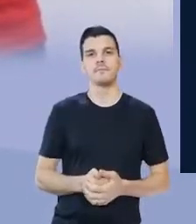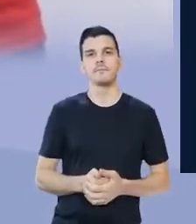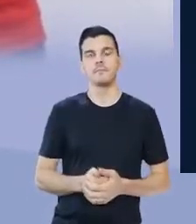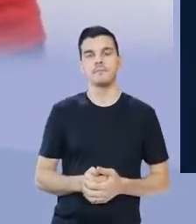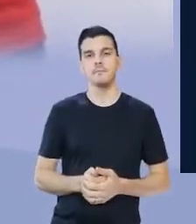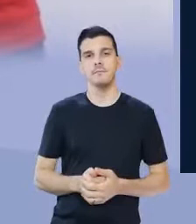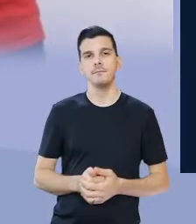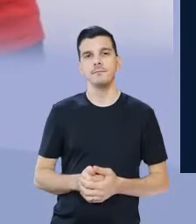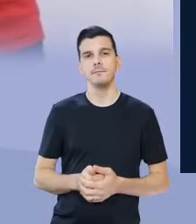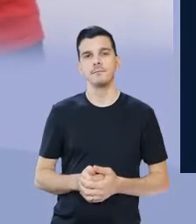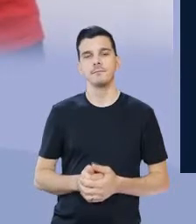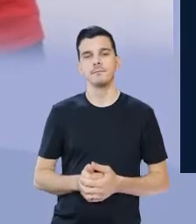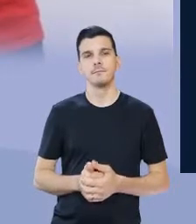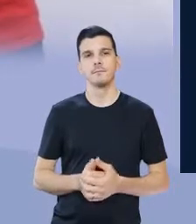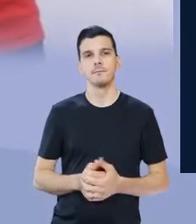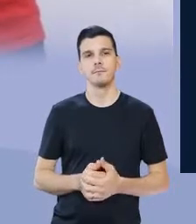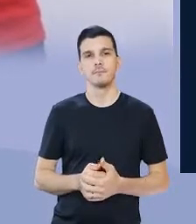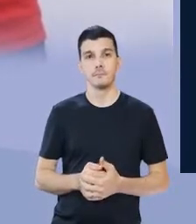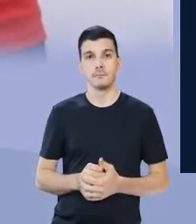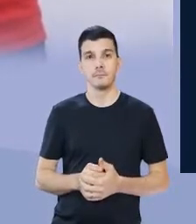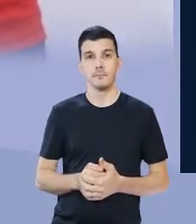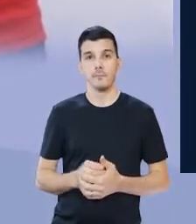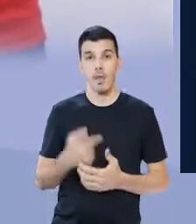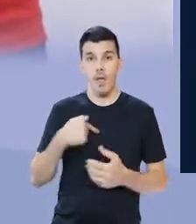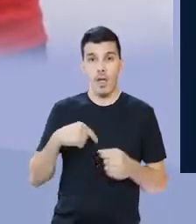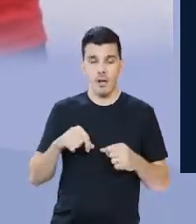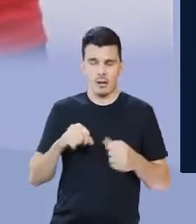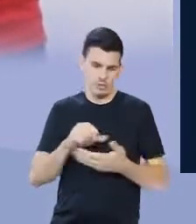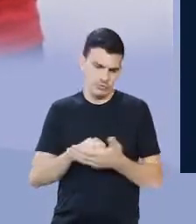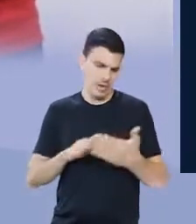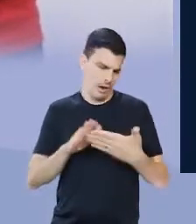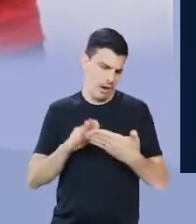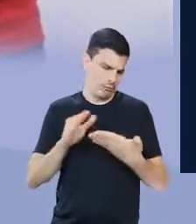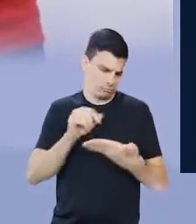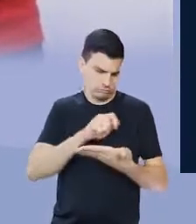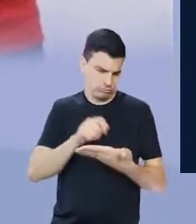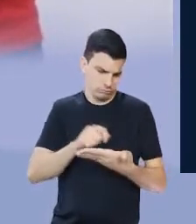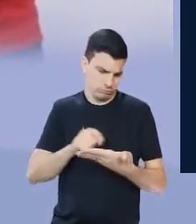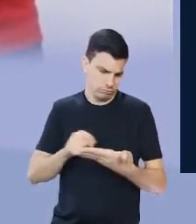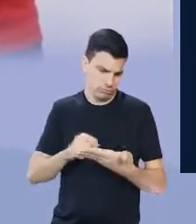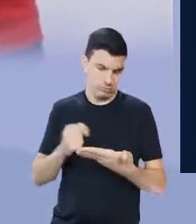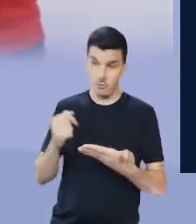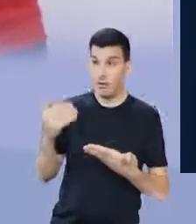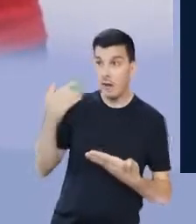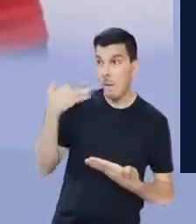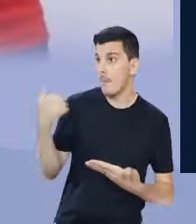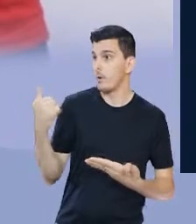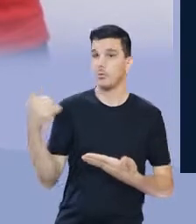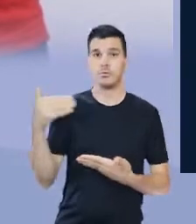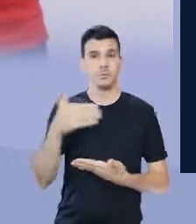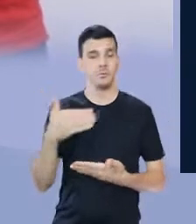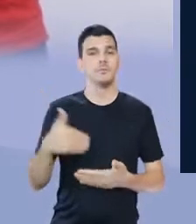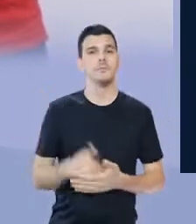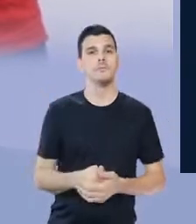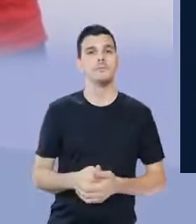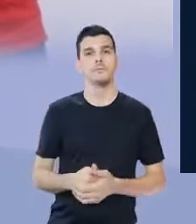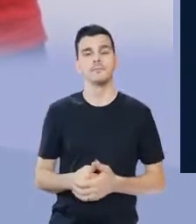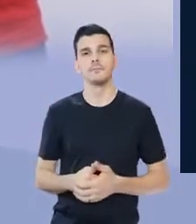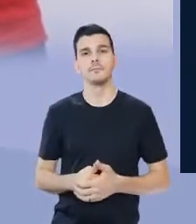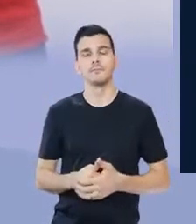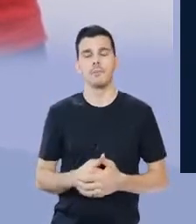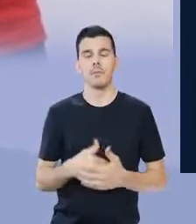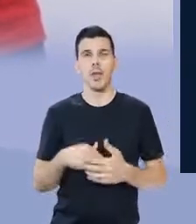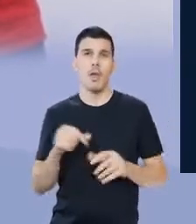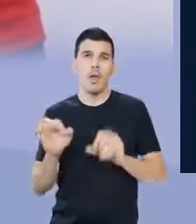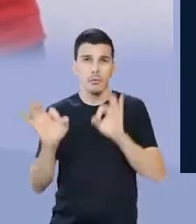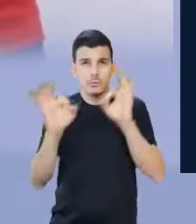homework when his mom arrived. Então, ele estava fazendo o dever de casa dele e a mãe dele chegou. We were watching TV when the neighbor next